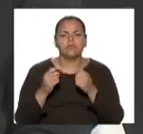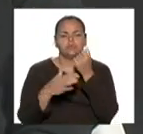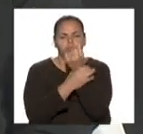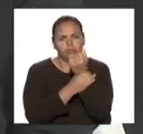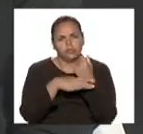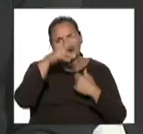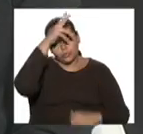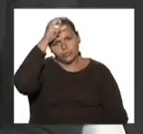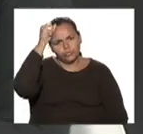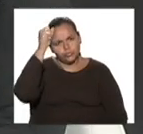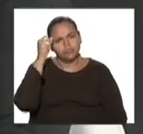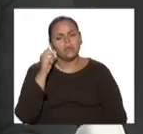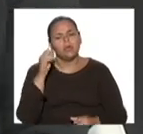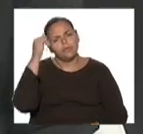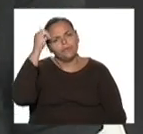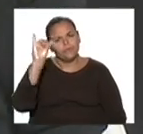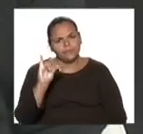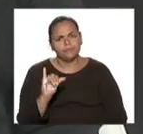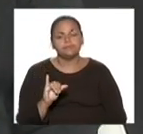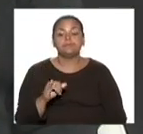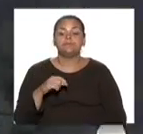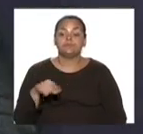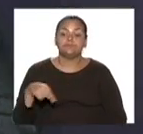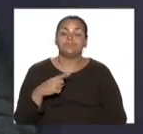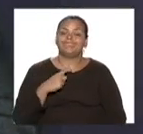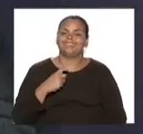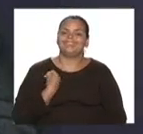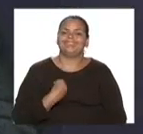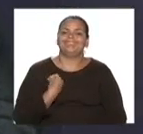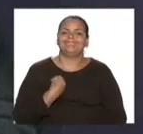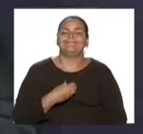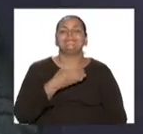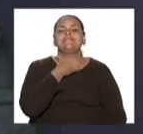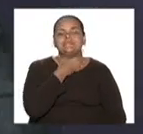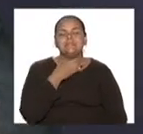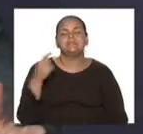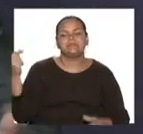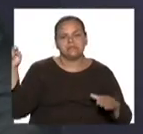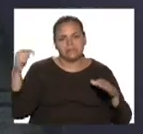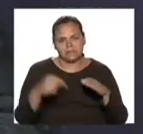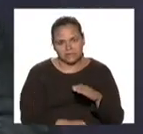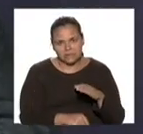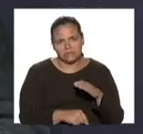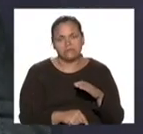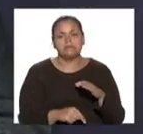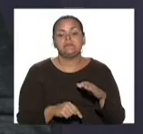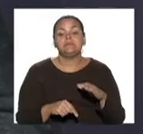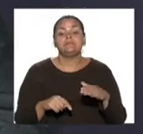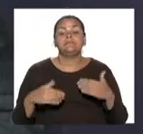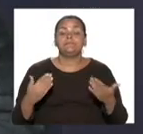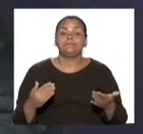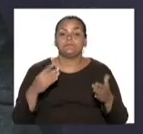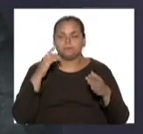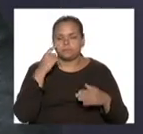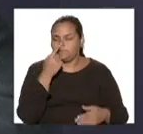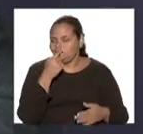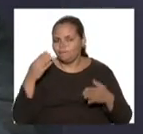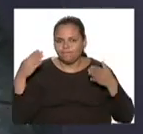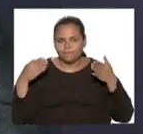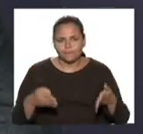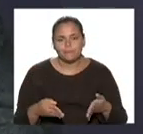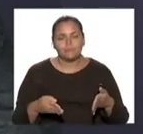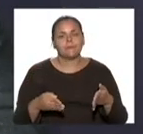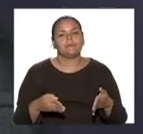a segurança pública para evitar esses casos? Olha, nós estamos vivendo uma crise profunda, tanto sob o ponto